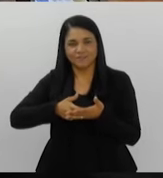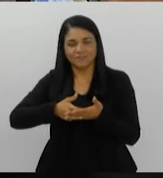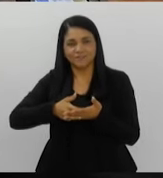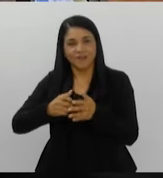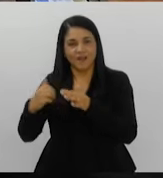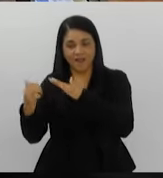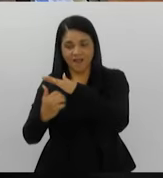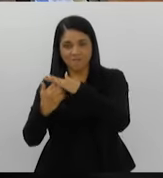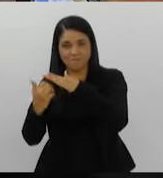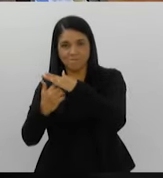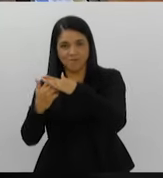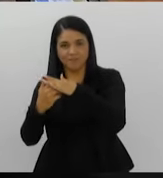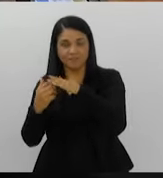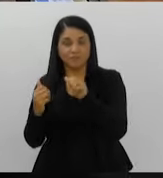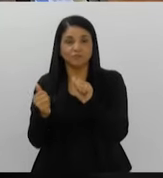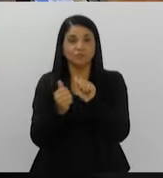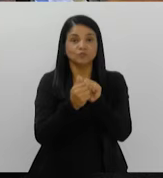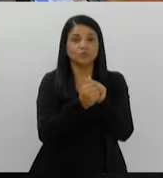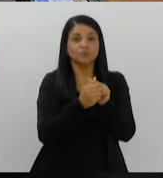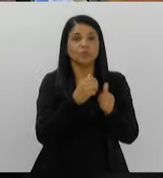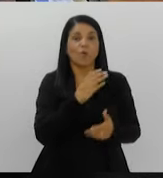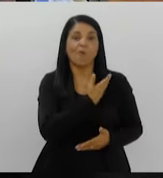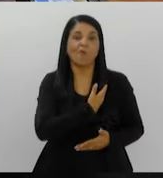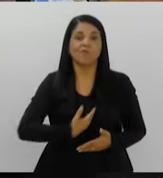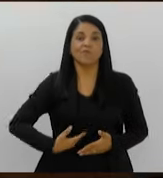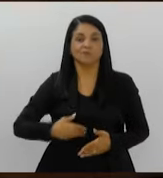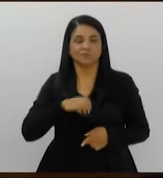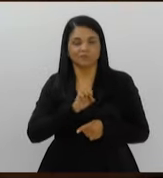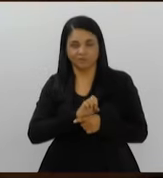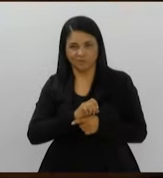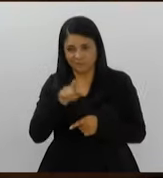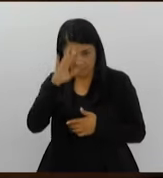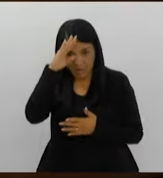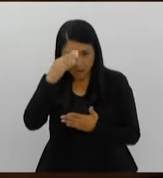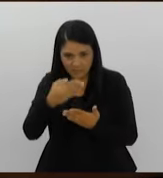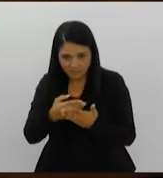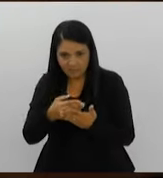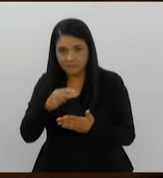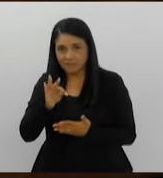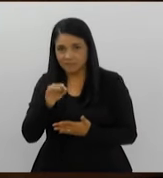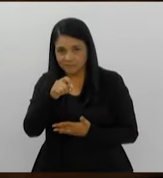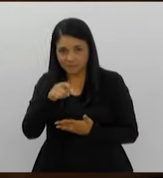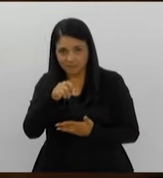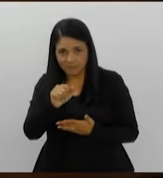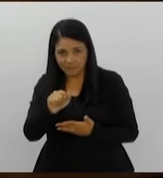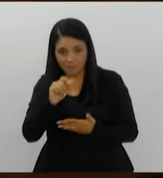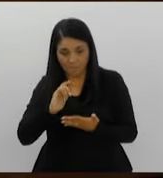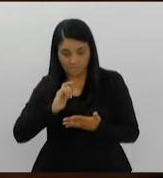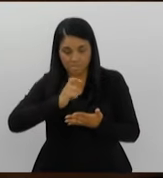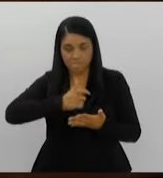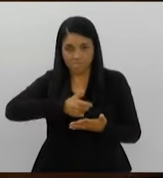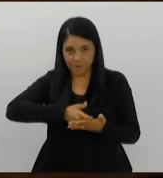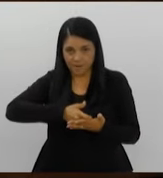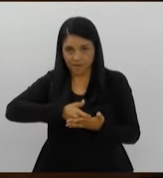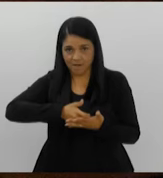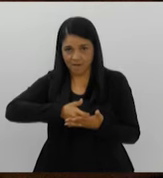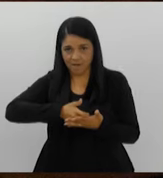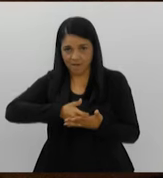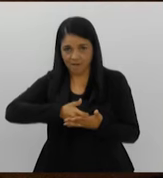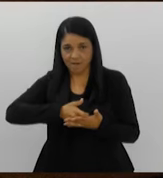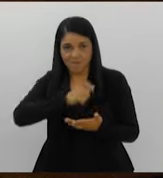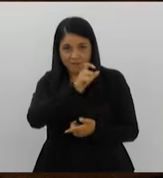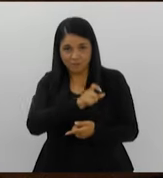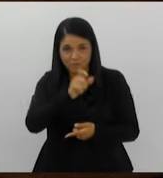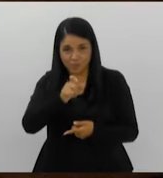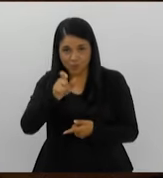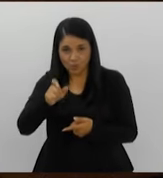junto à empresa e junto ao governo do Estado. Vocês acreditam que a taxa que é paga pelas pessoas